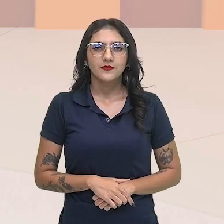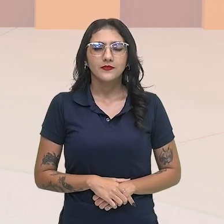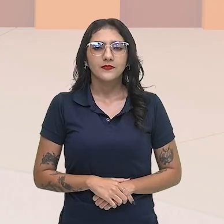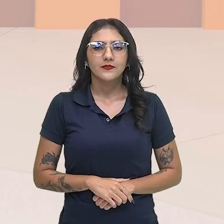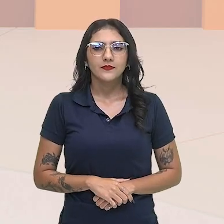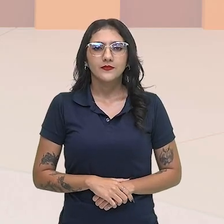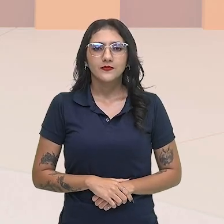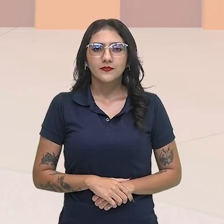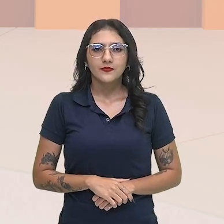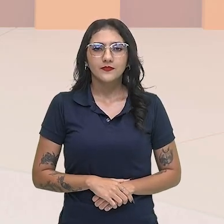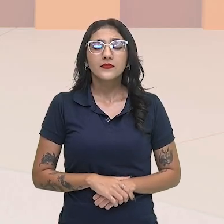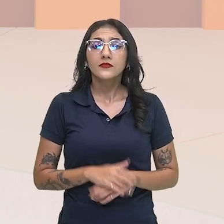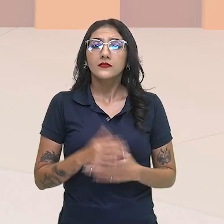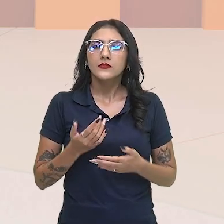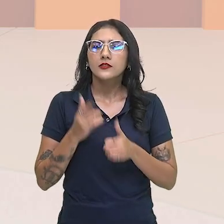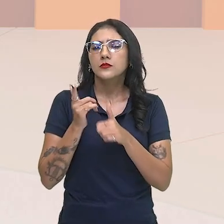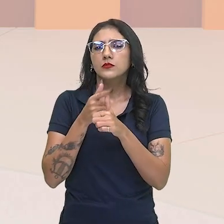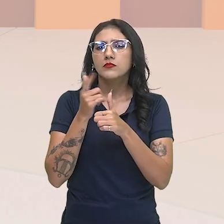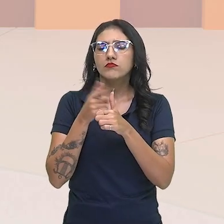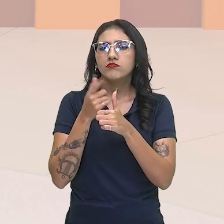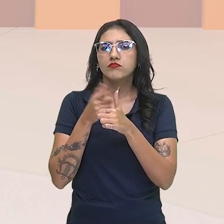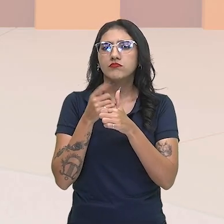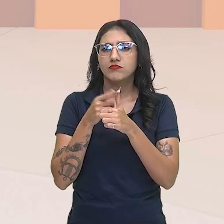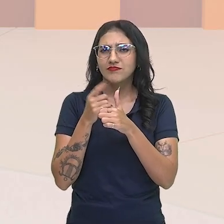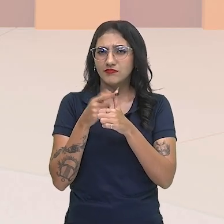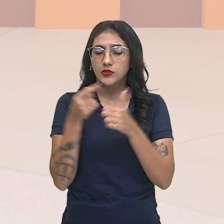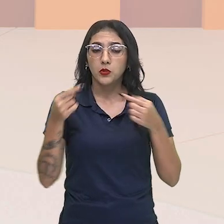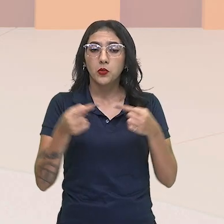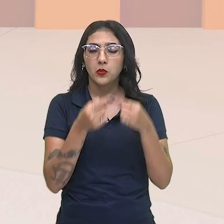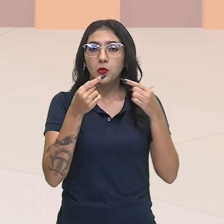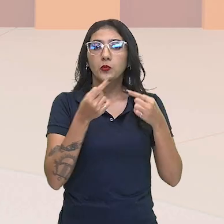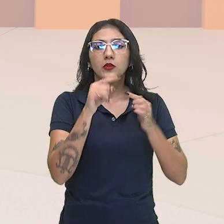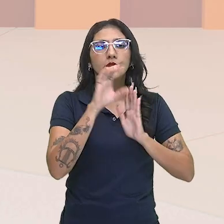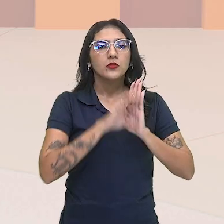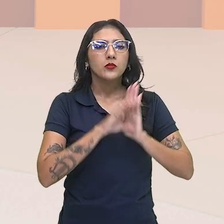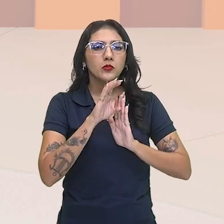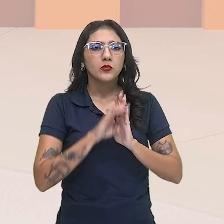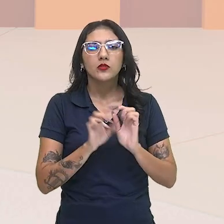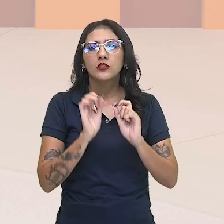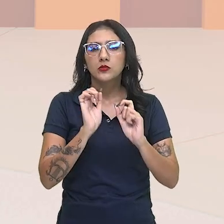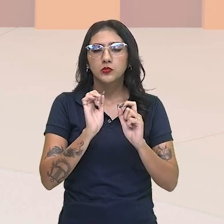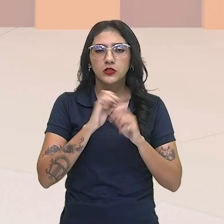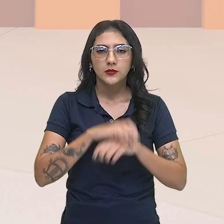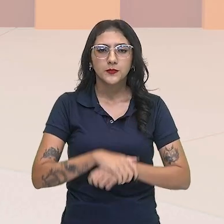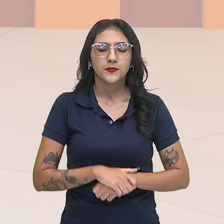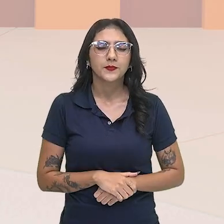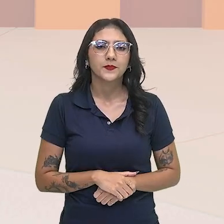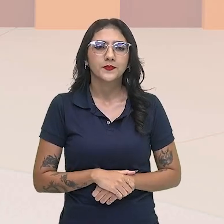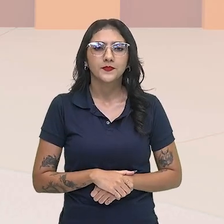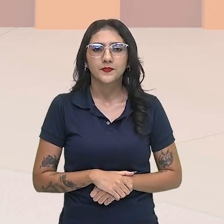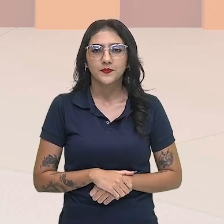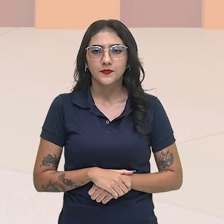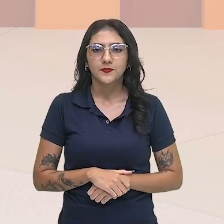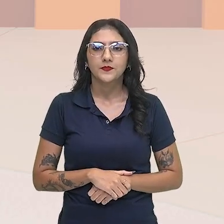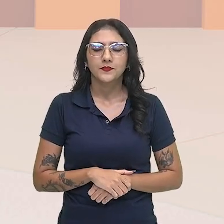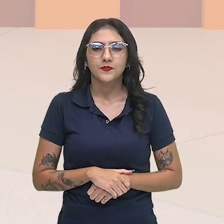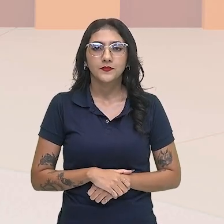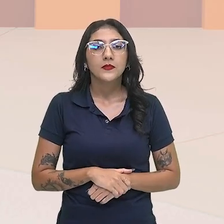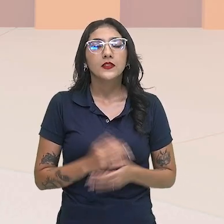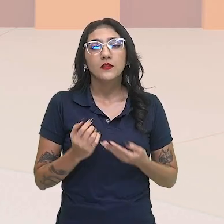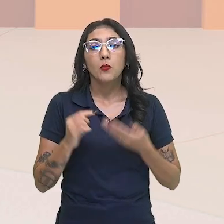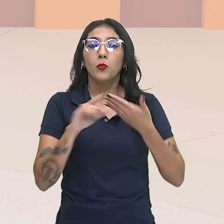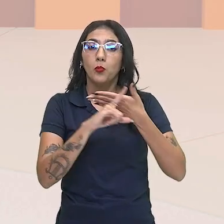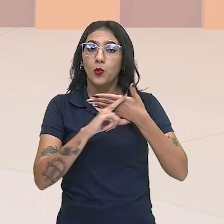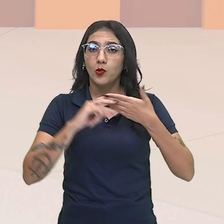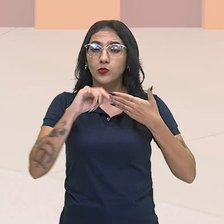primeiro exercício da dominação que o Weber chama é a chamada... Ele diz que existe 3 tipos,